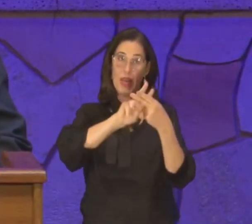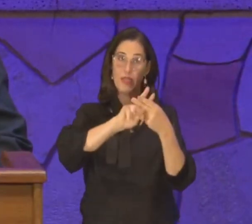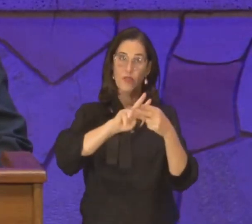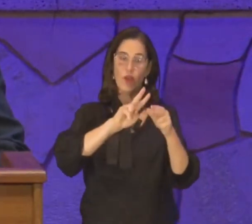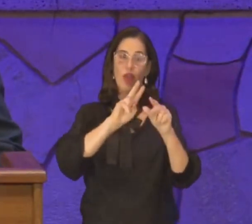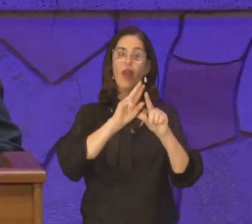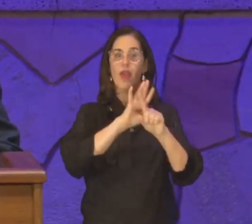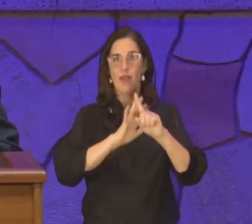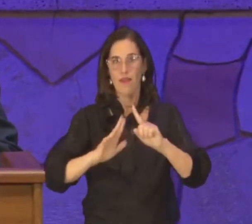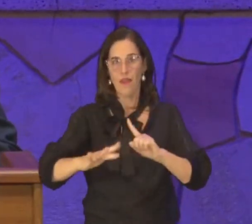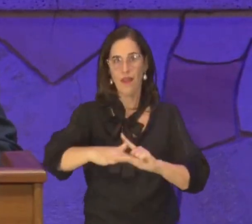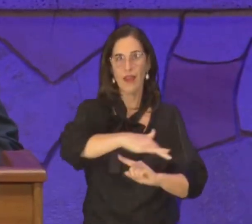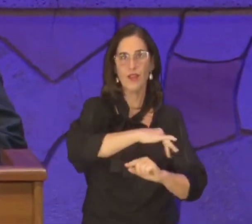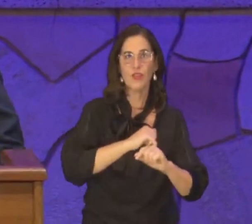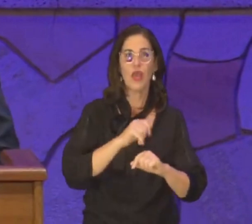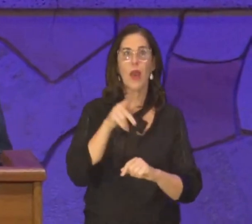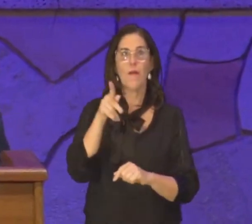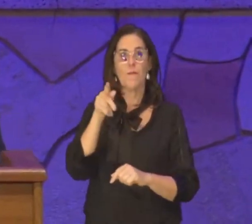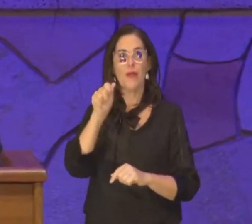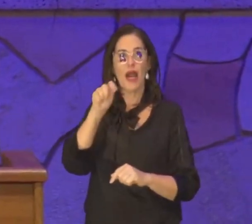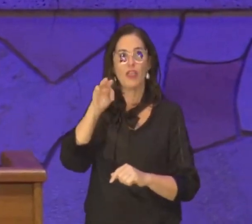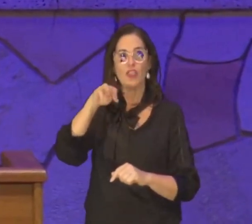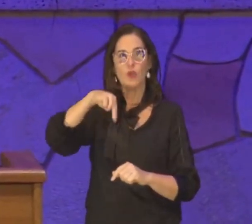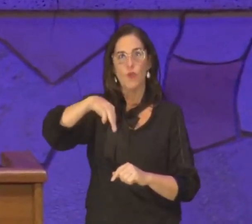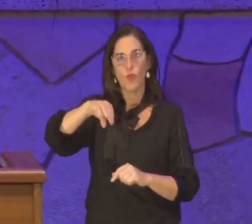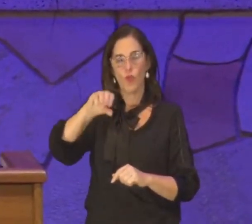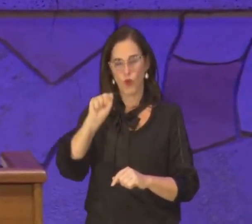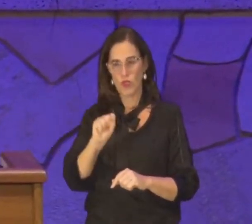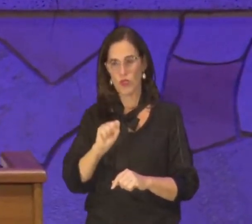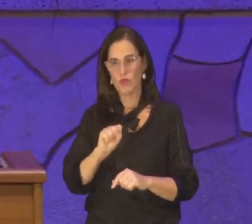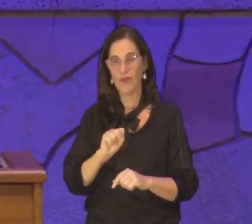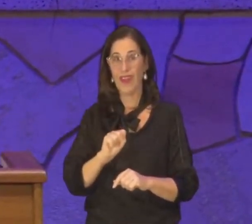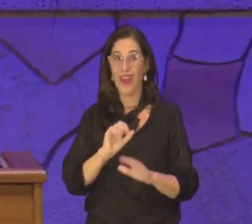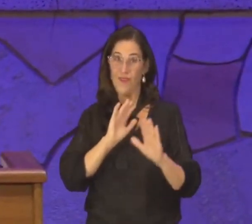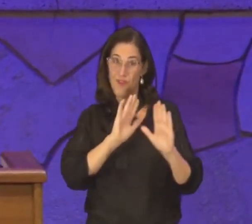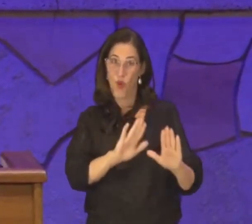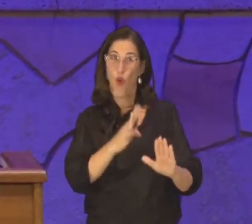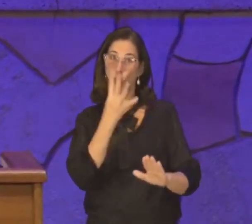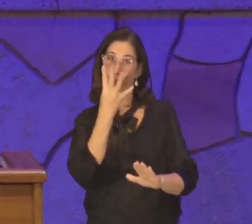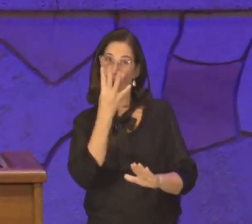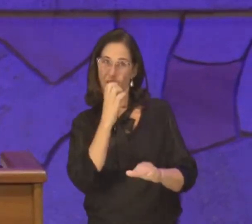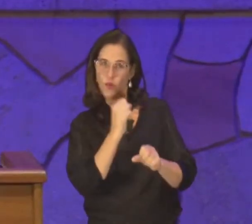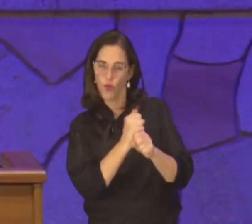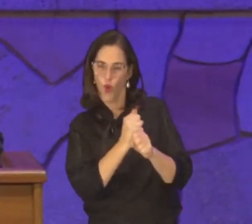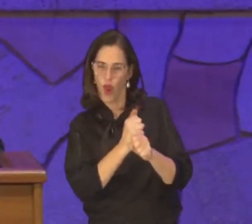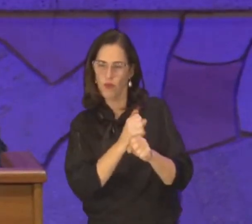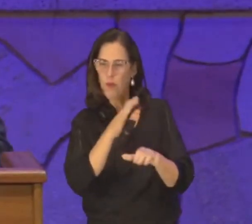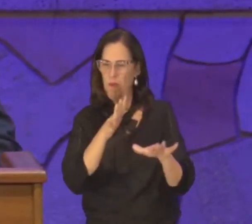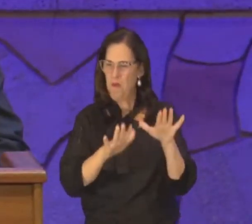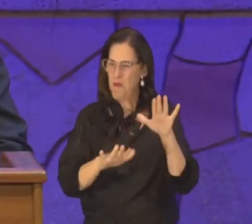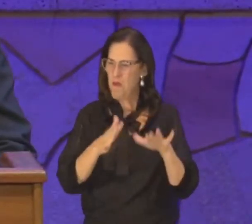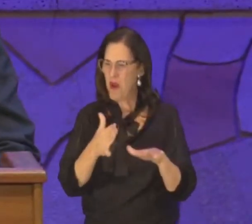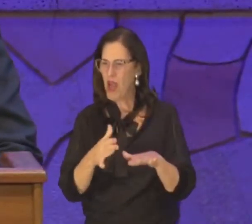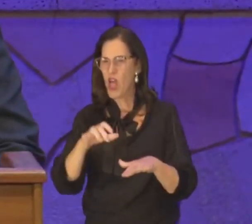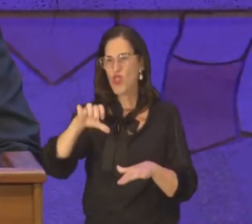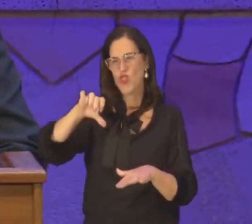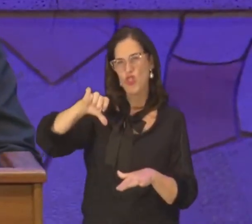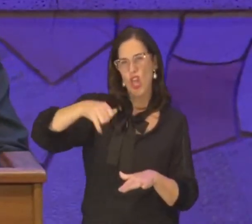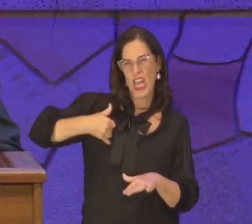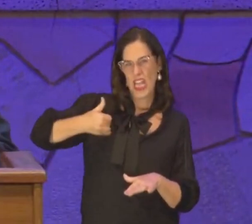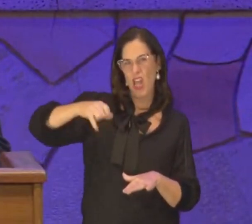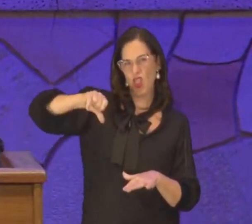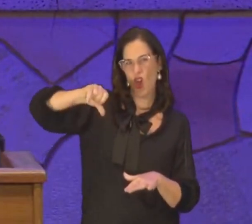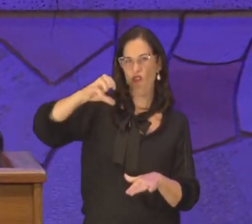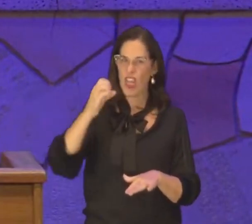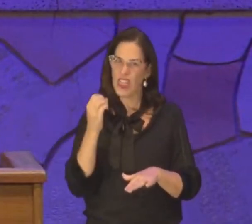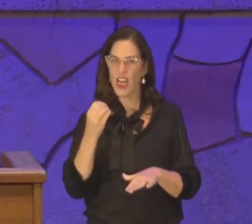de Patmos. Ali ele ficou aproximadamente 4 anos, com mais ou menos 90 anos, 94